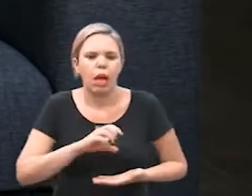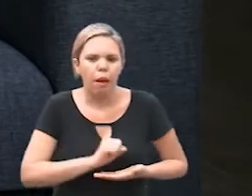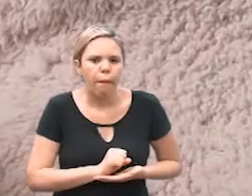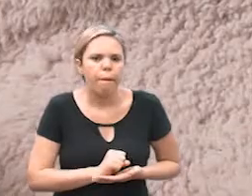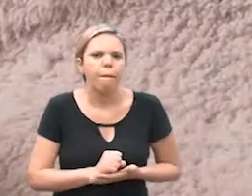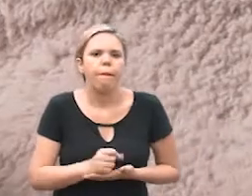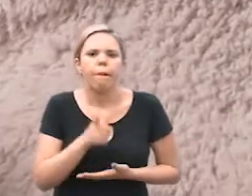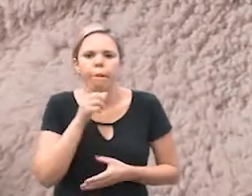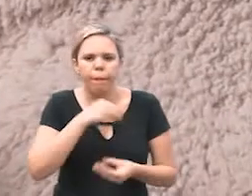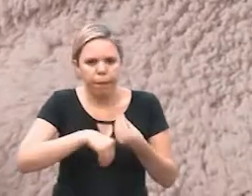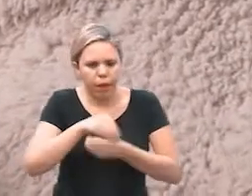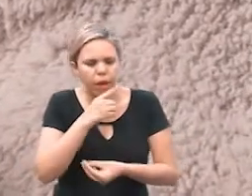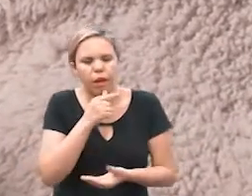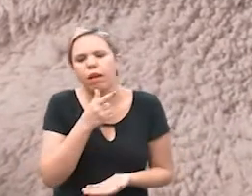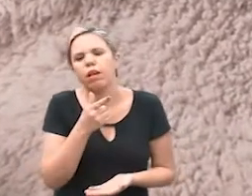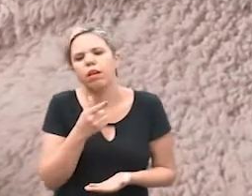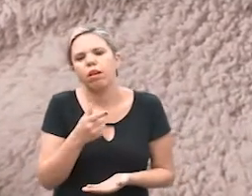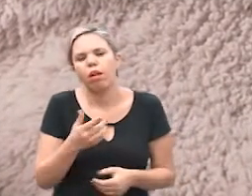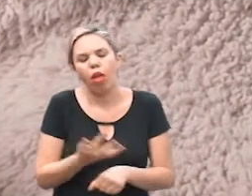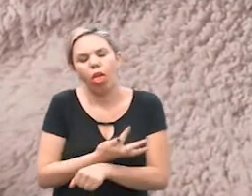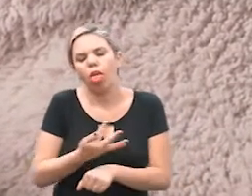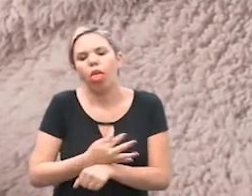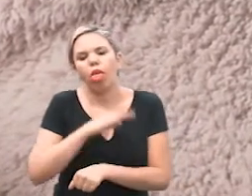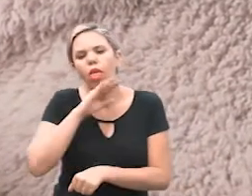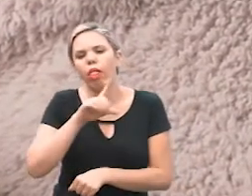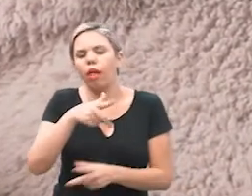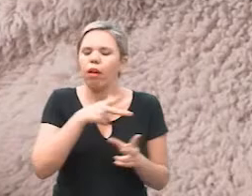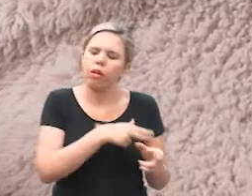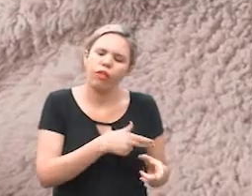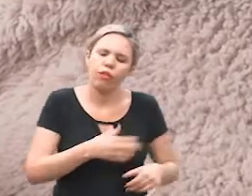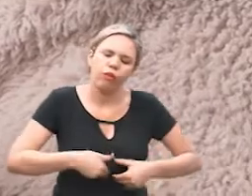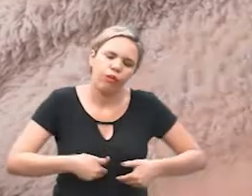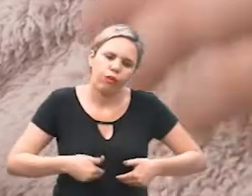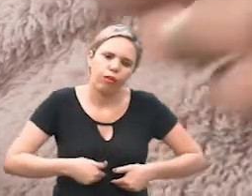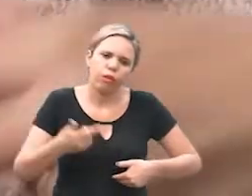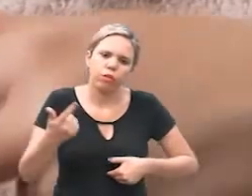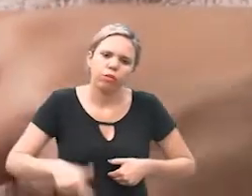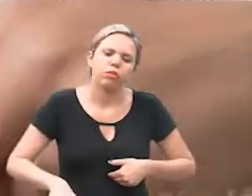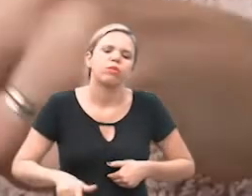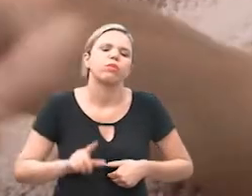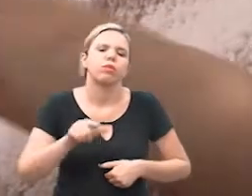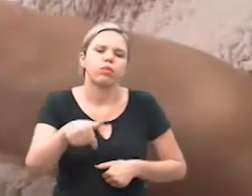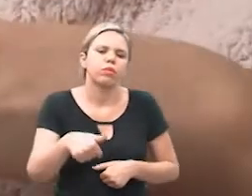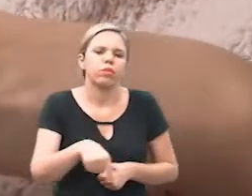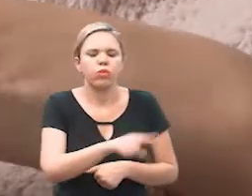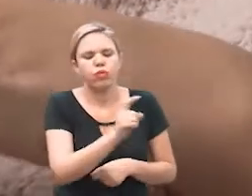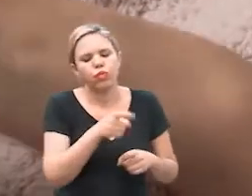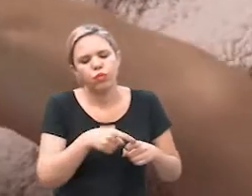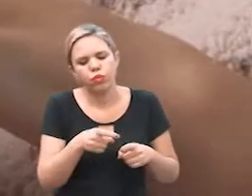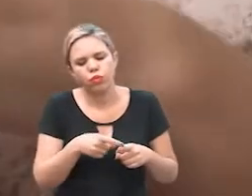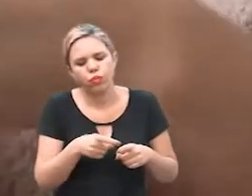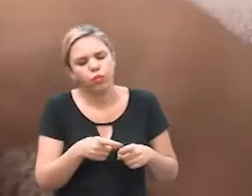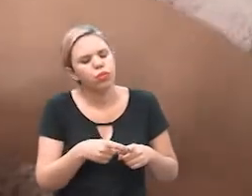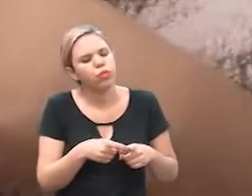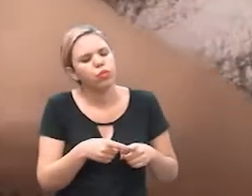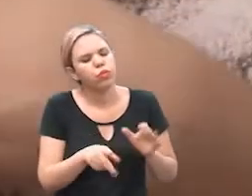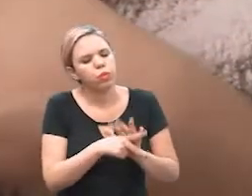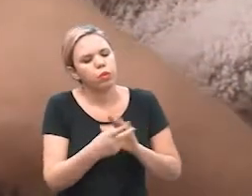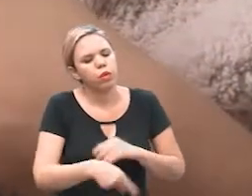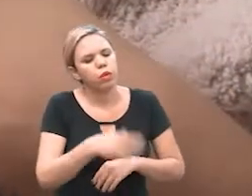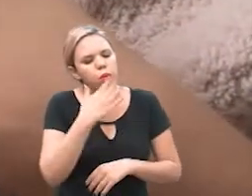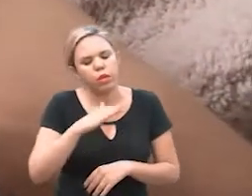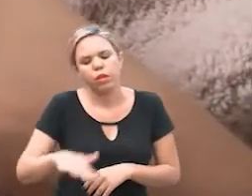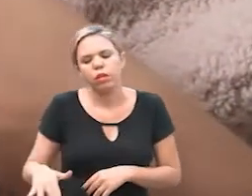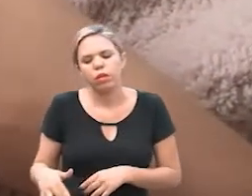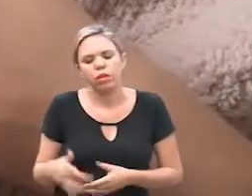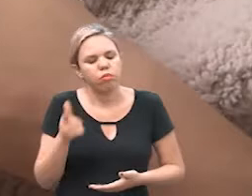leite rico em água, sacia, dorme, dali a pouco ele está com fome de novo. E aí a gente vai no pediatra, o pediatra fala, olha, não está